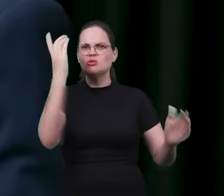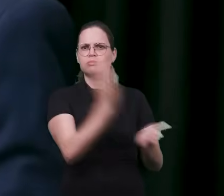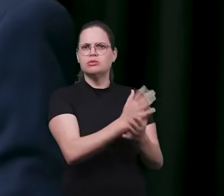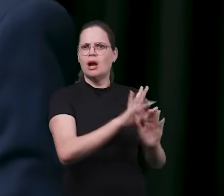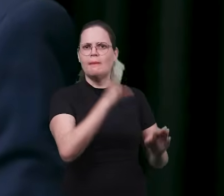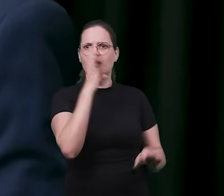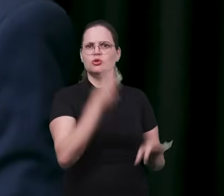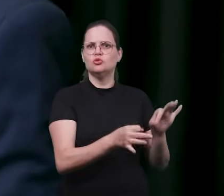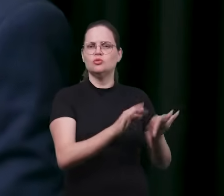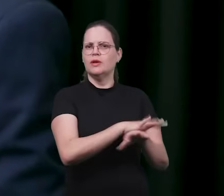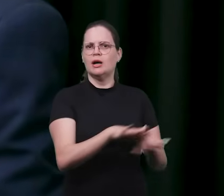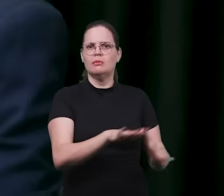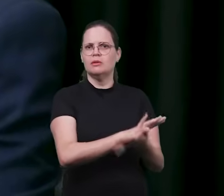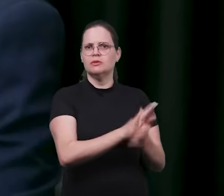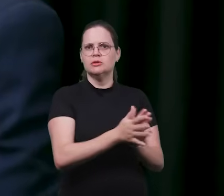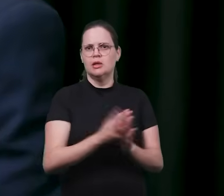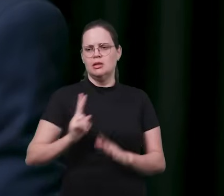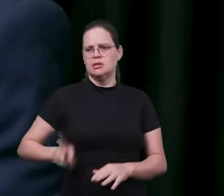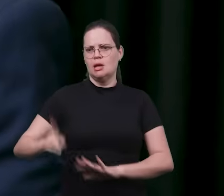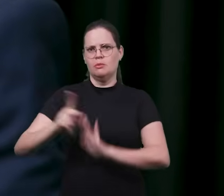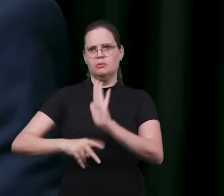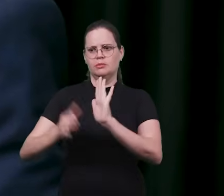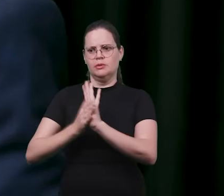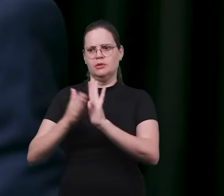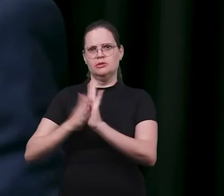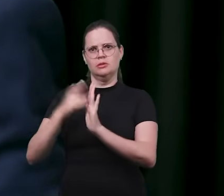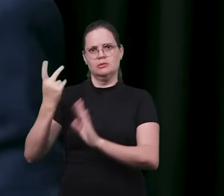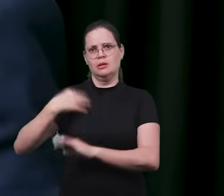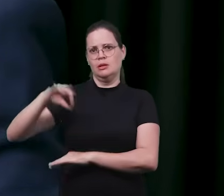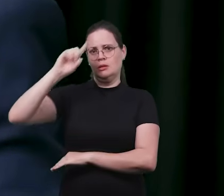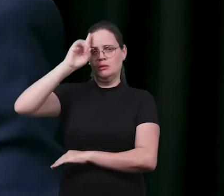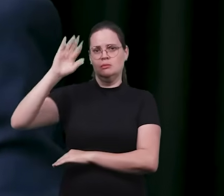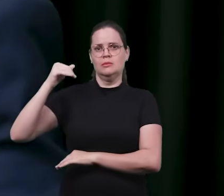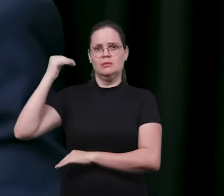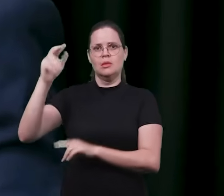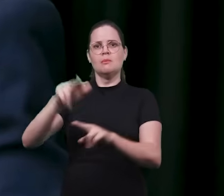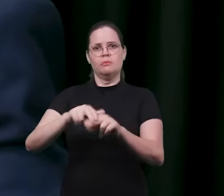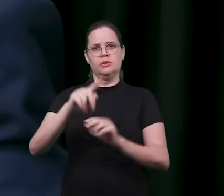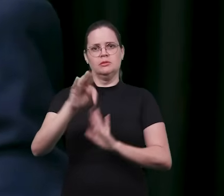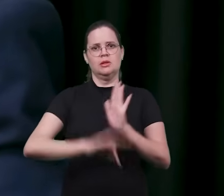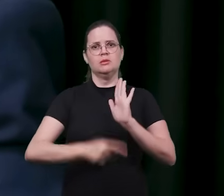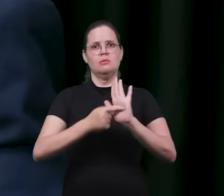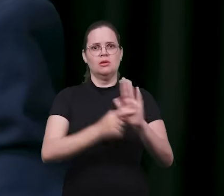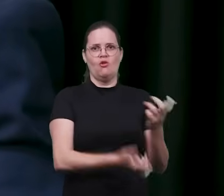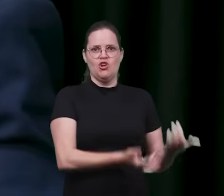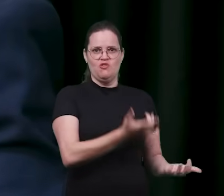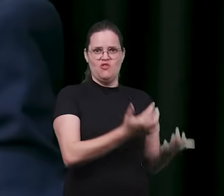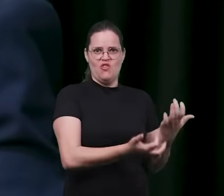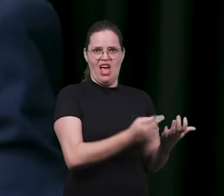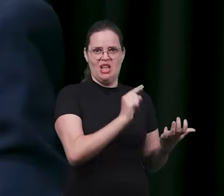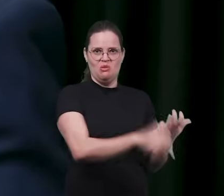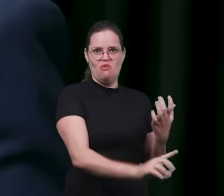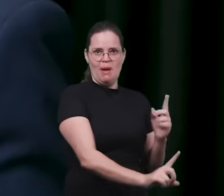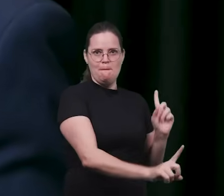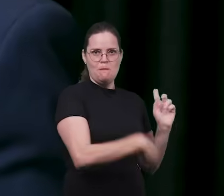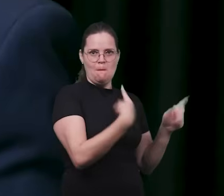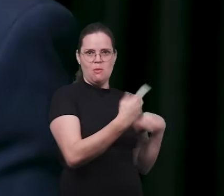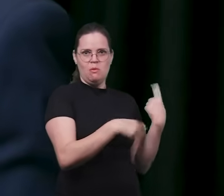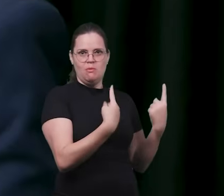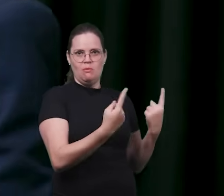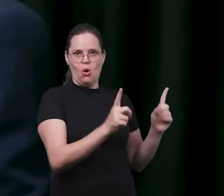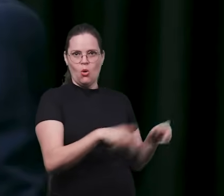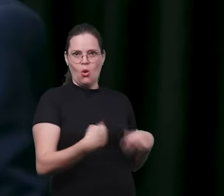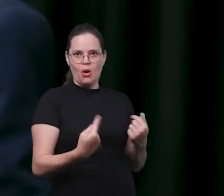O plano do Senhor sempre vai prevalecer. Jesus disse assim, as portas do inferno não prevalecerão contra a minha igreja. Foi assim